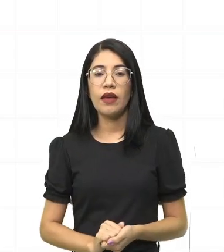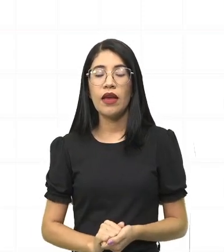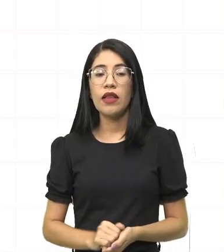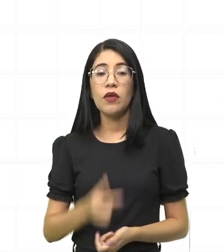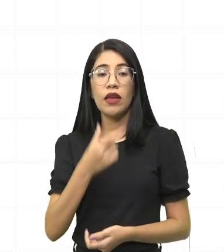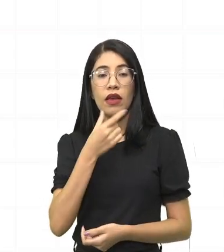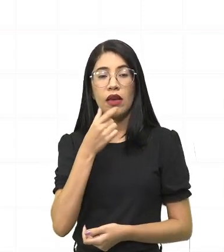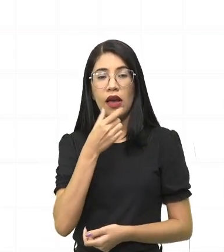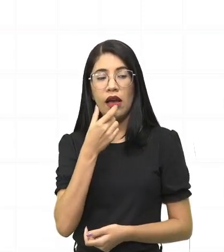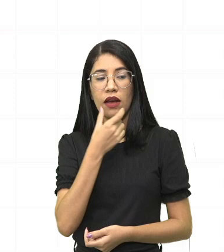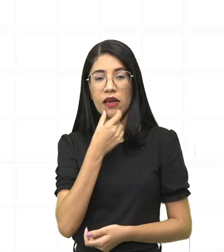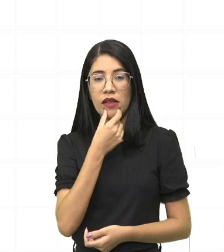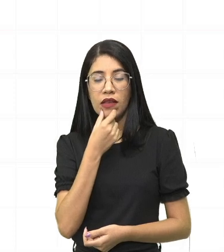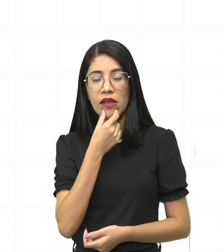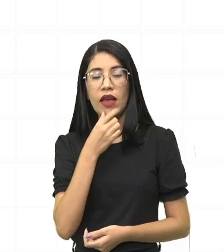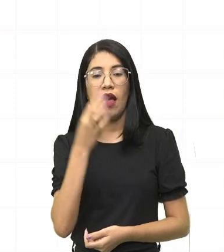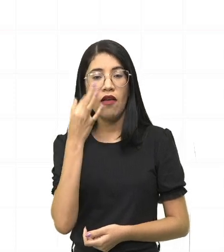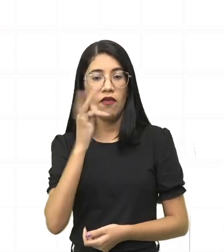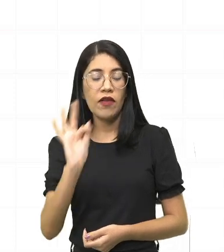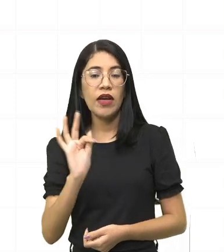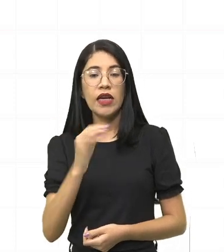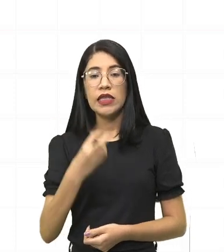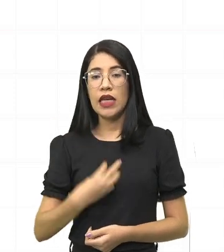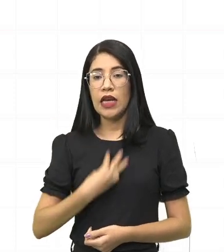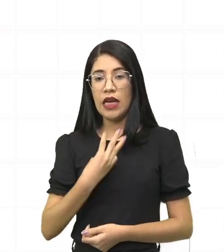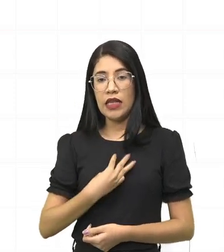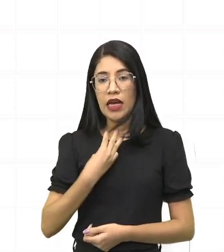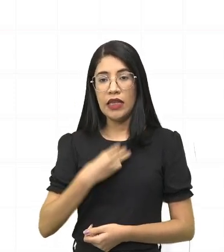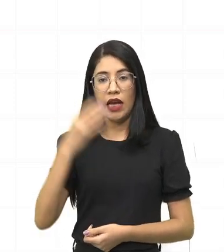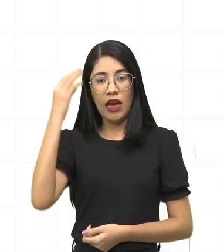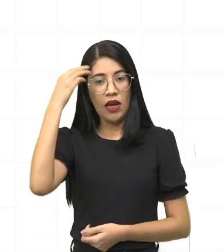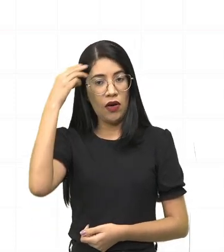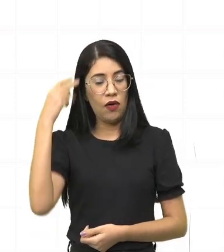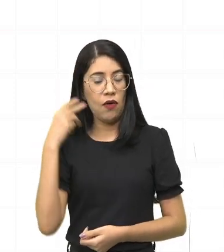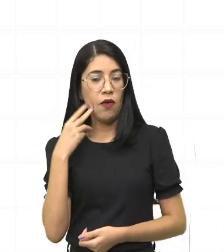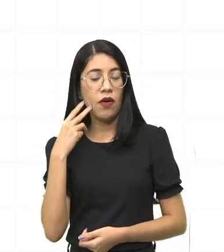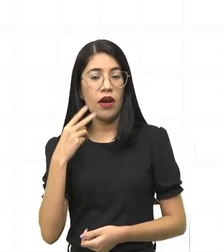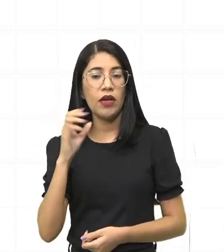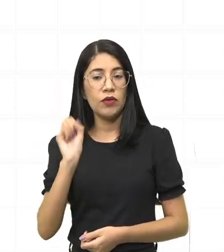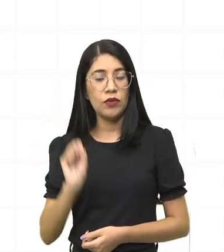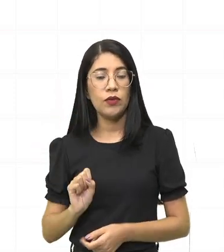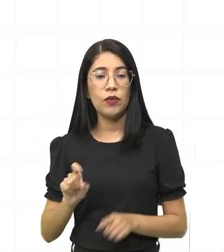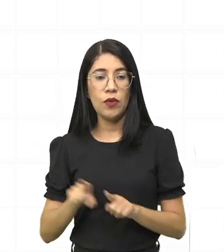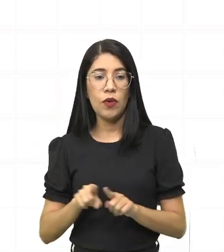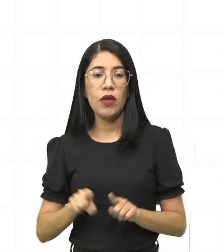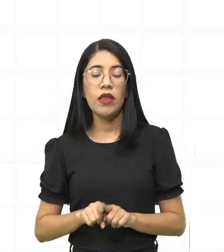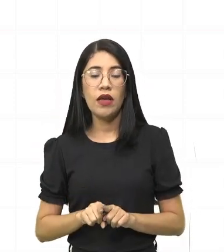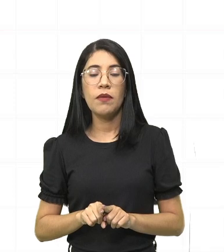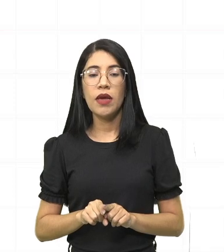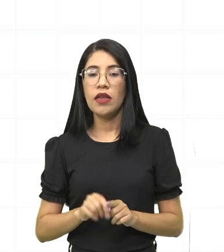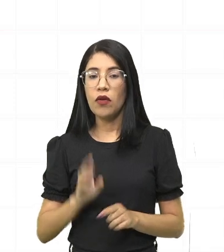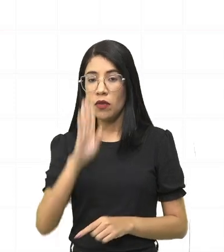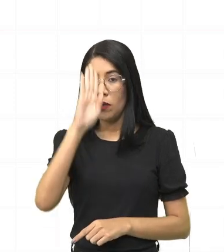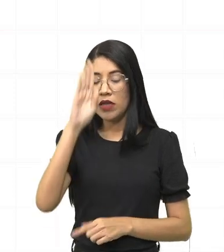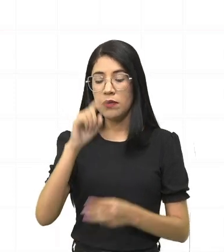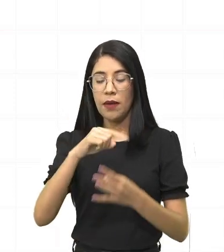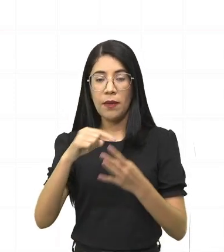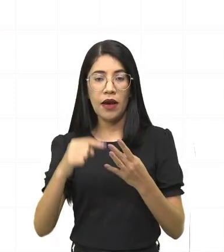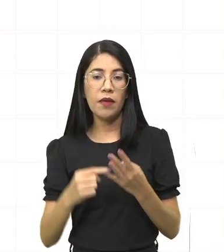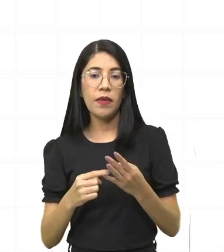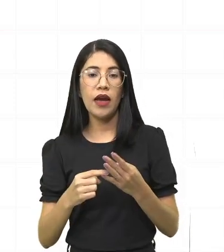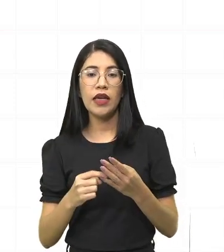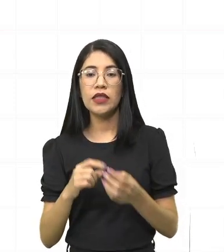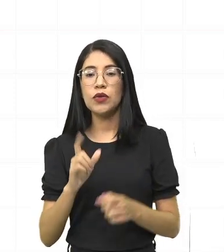a França, o Canadá e a Coreia do Sul, são os países aí liderando a produção de energia das